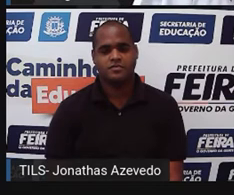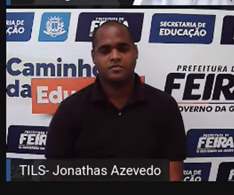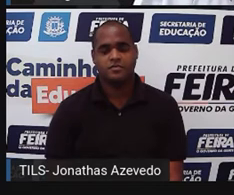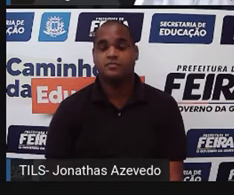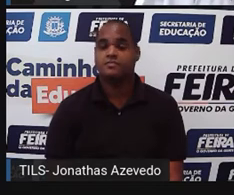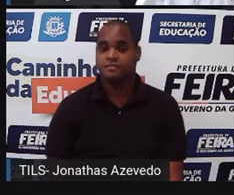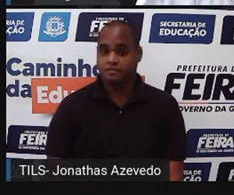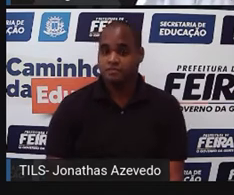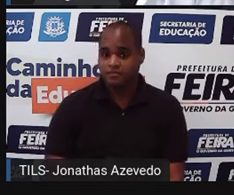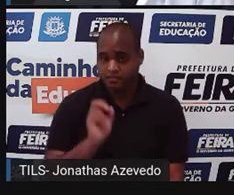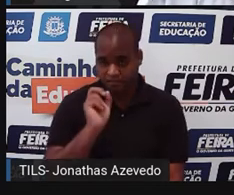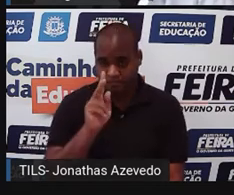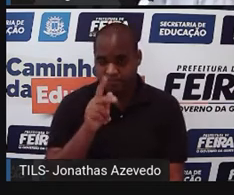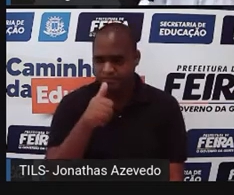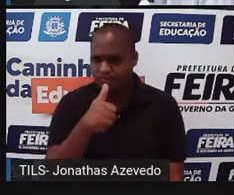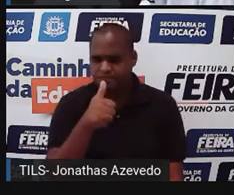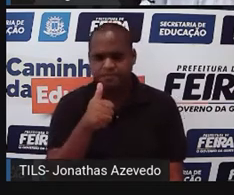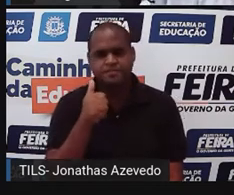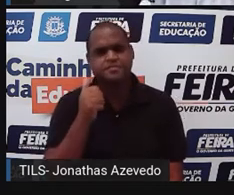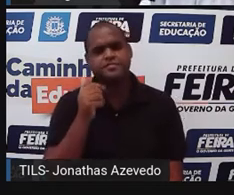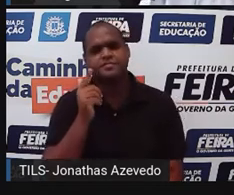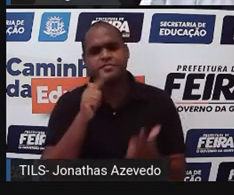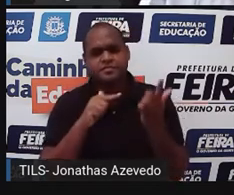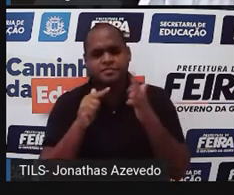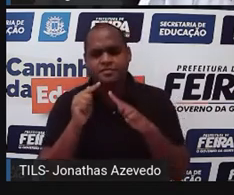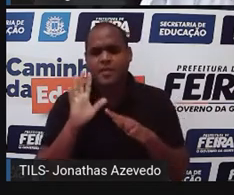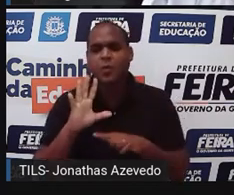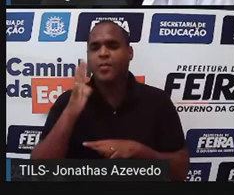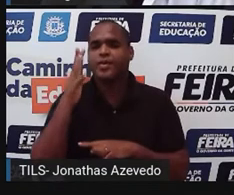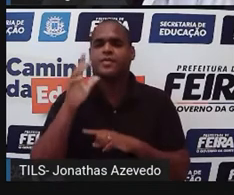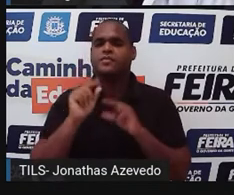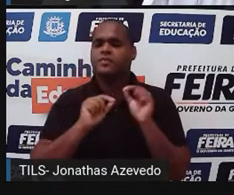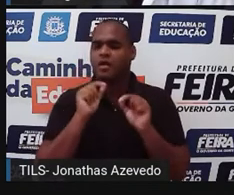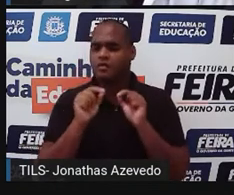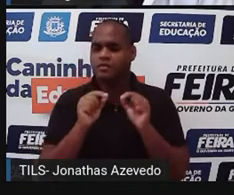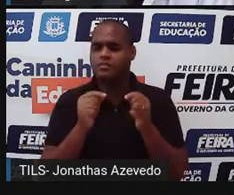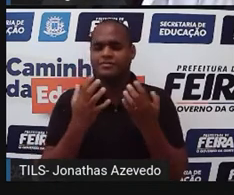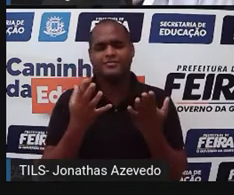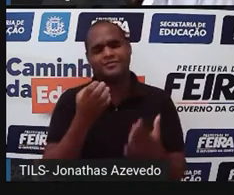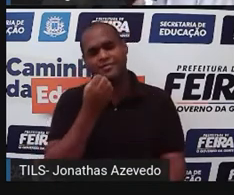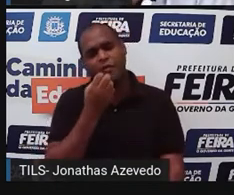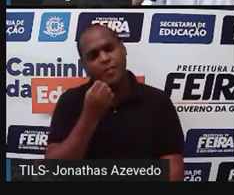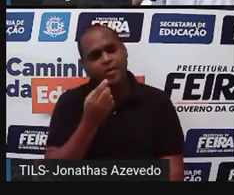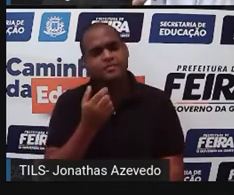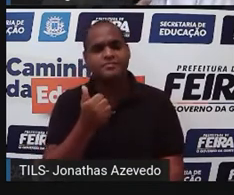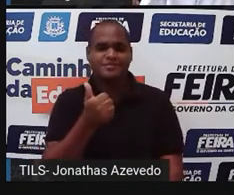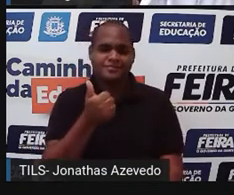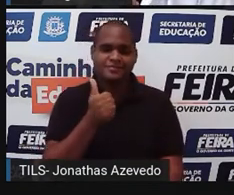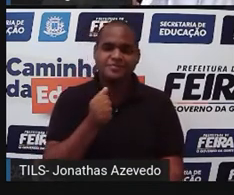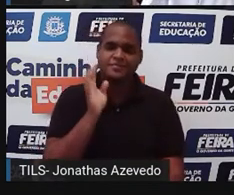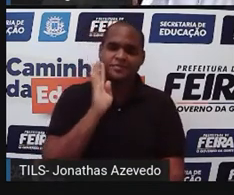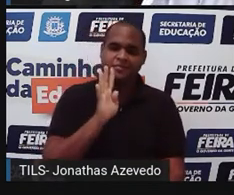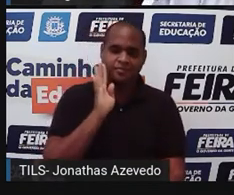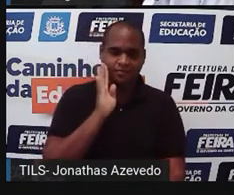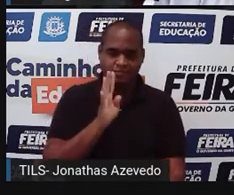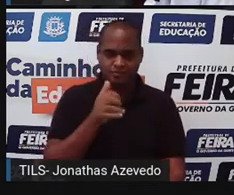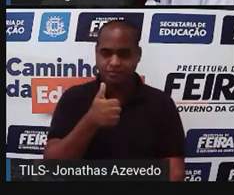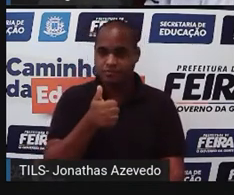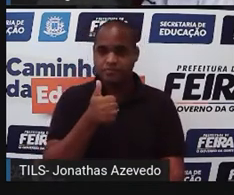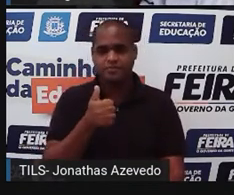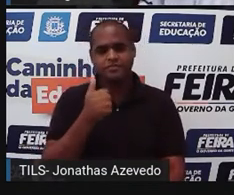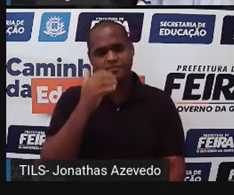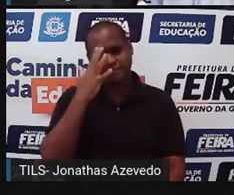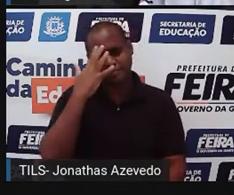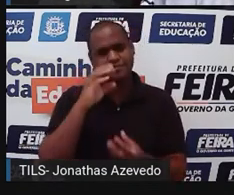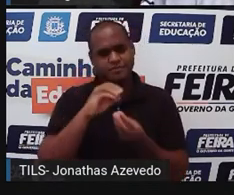e Prontinho o que é que aconteceu com o retângulo é uma coisa muito óbvia é uma coisa muito